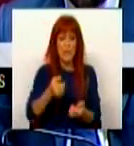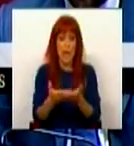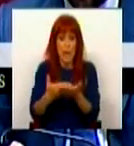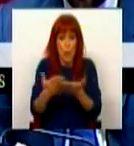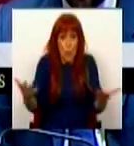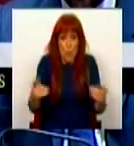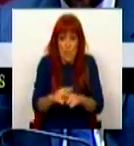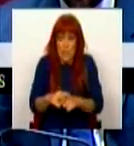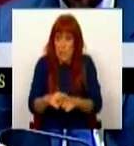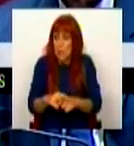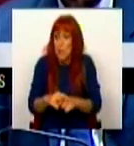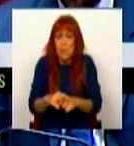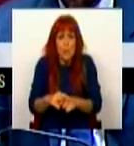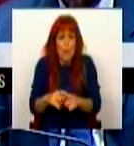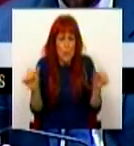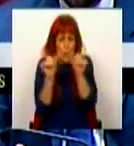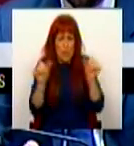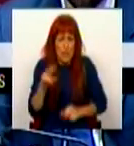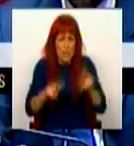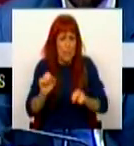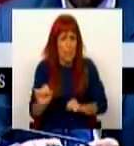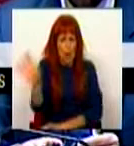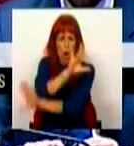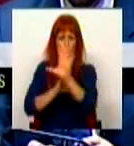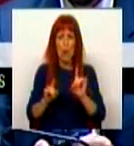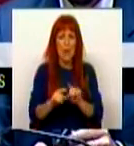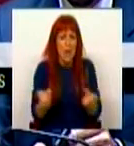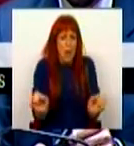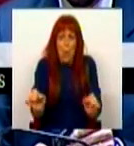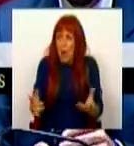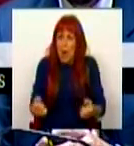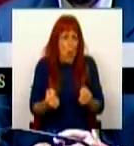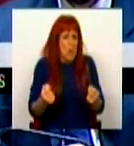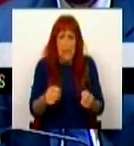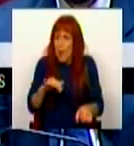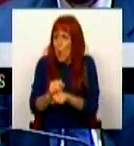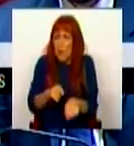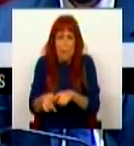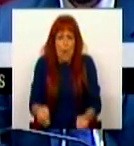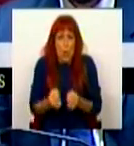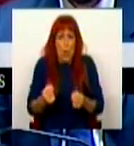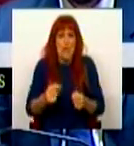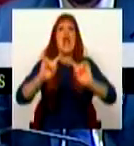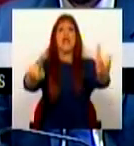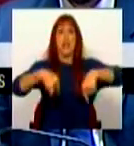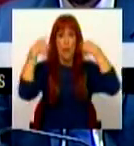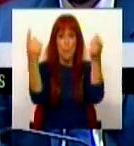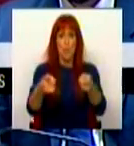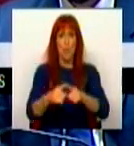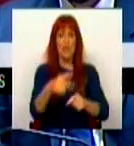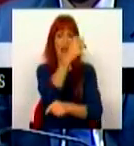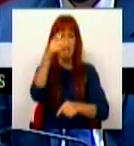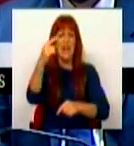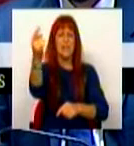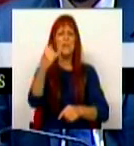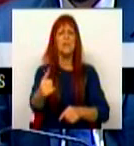economia e do sistema financeiro europeu não está capaz de outra política. E depois, na frase seguinte,